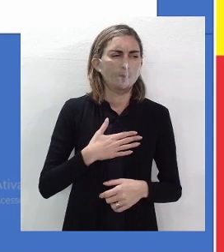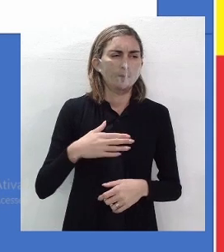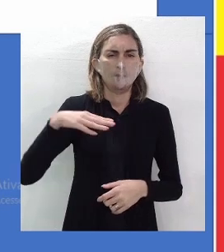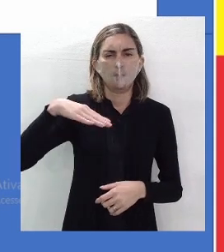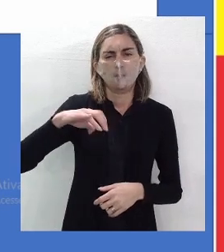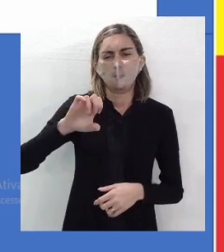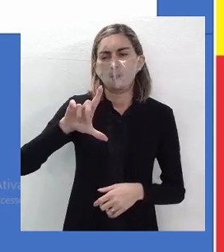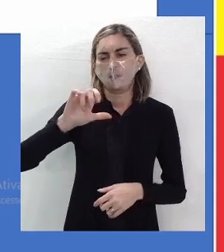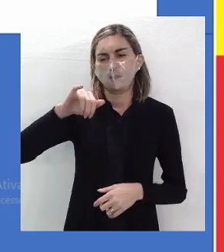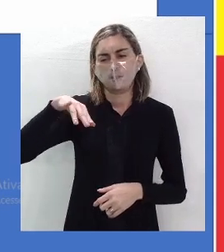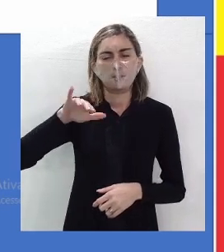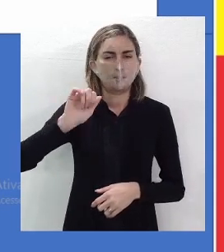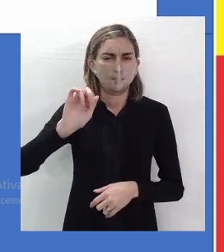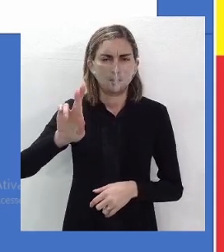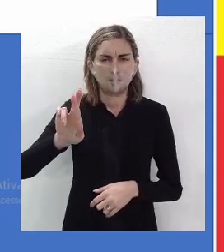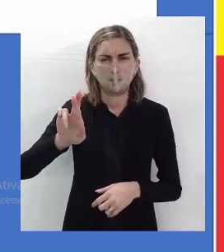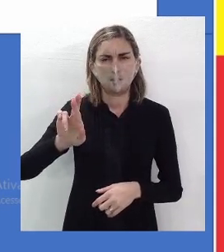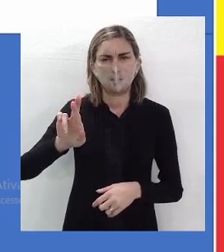Melanciar.